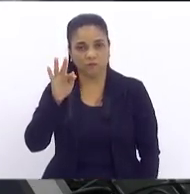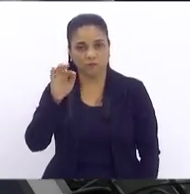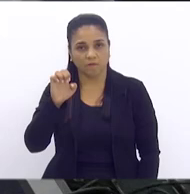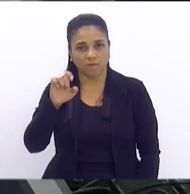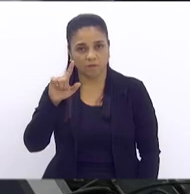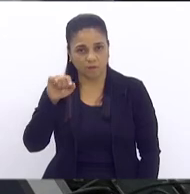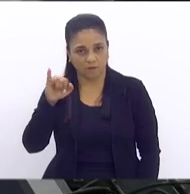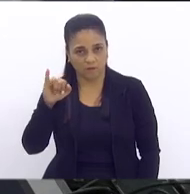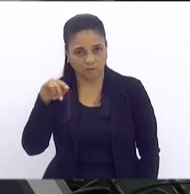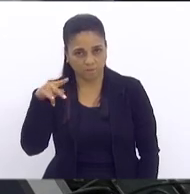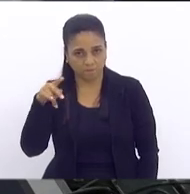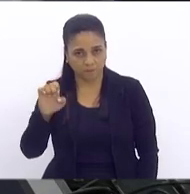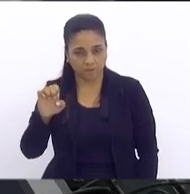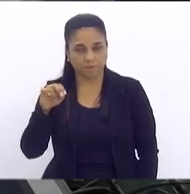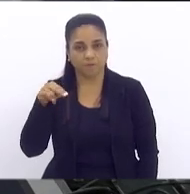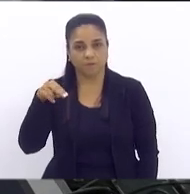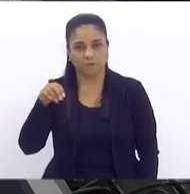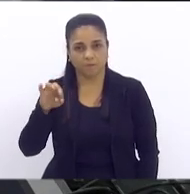começar primeiro ao...